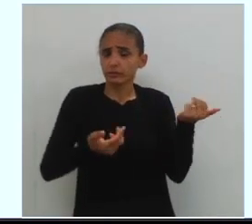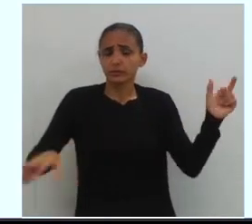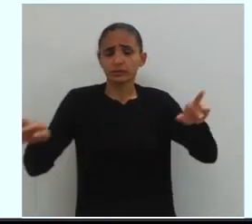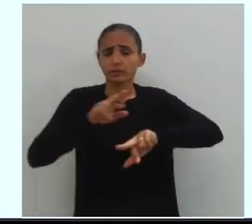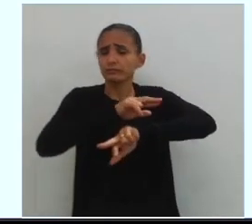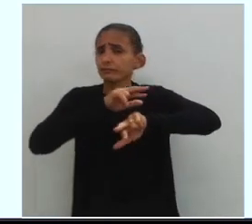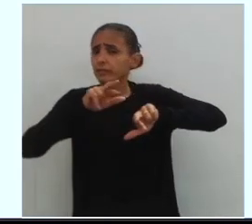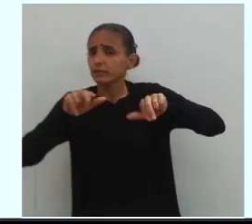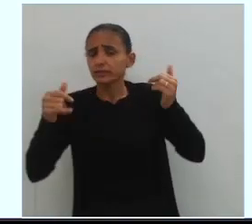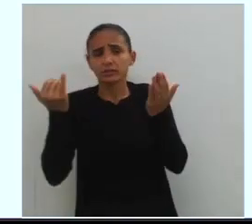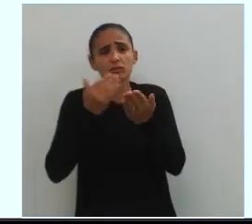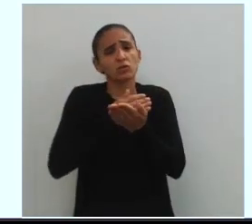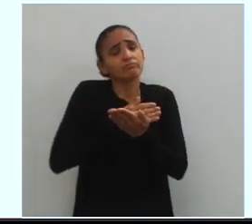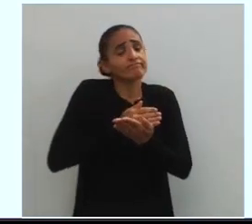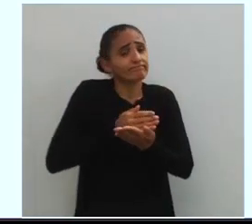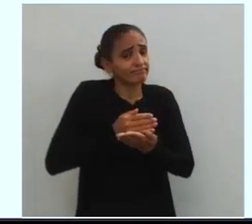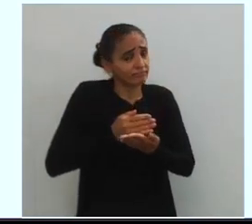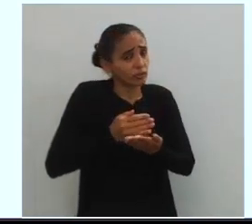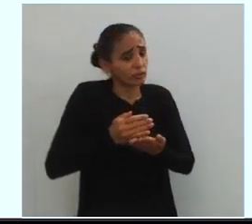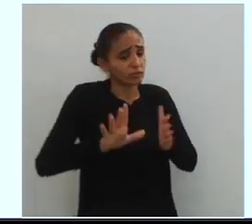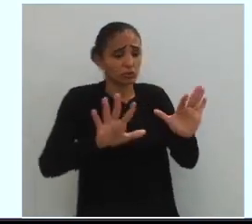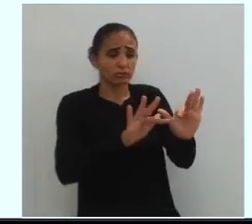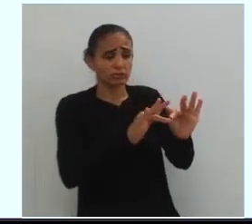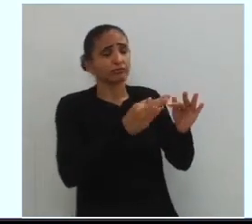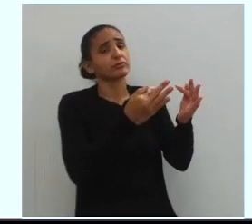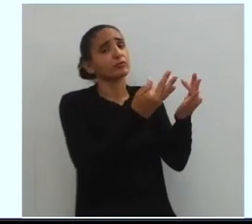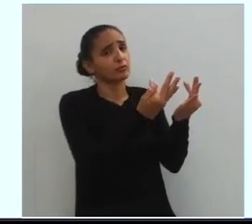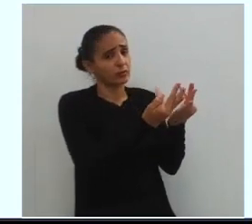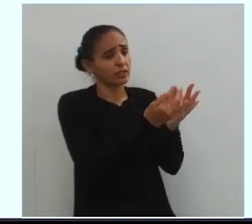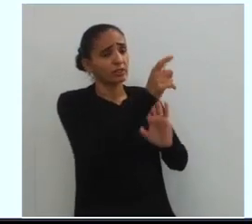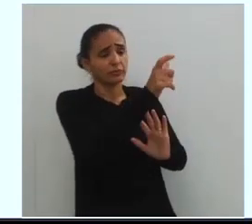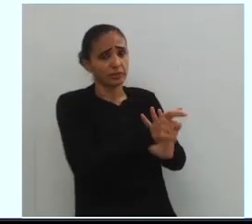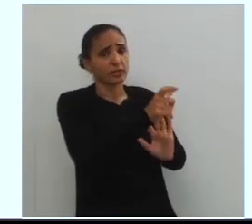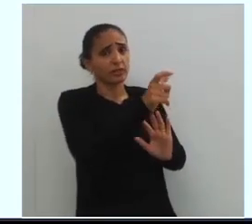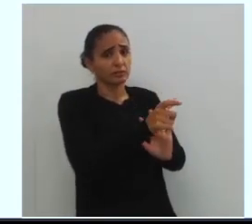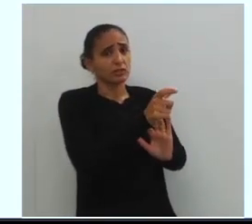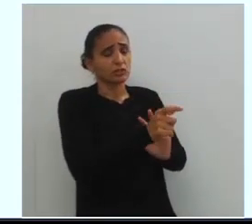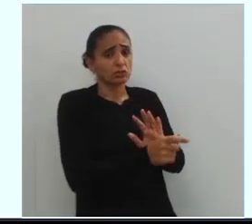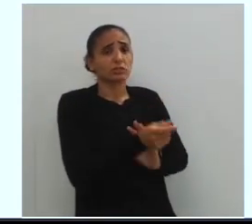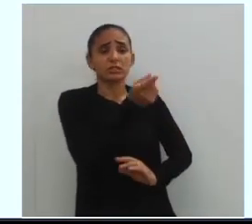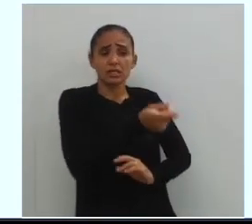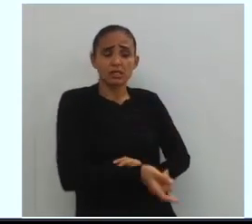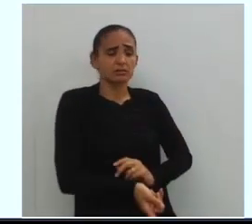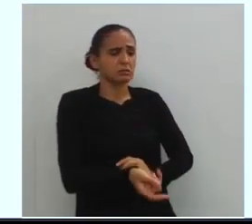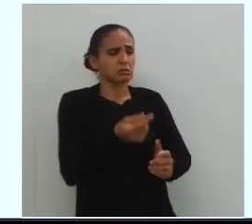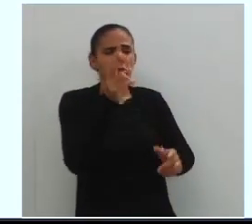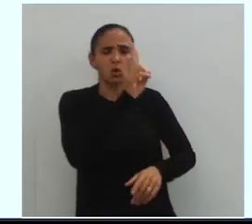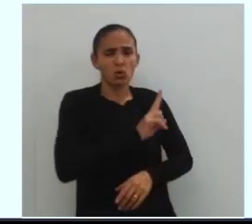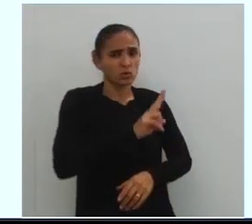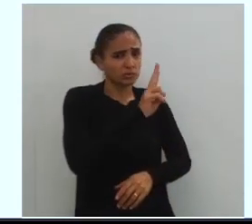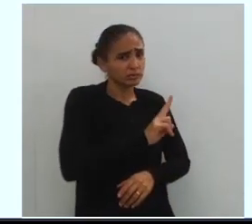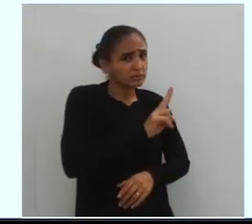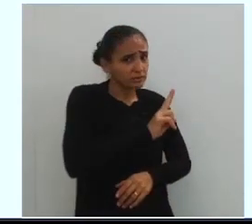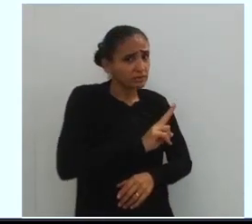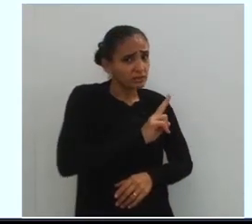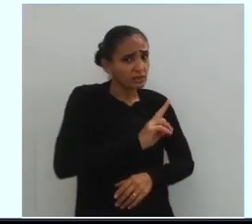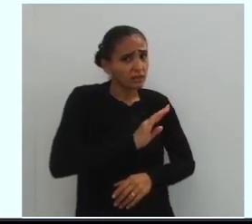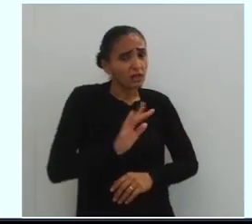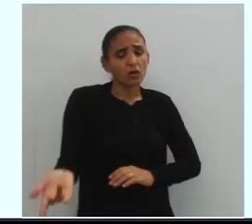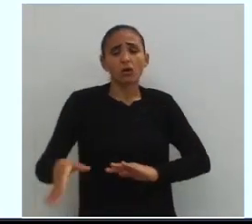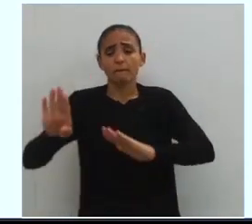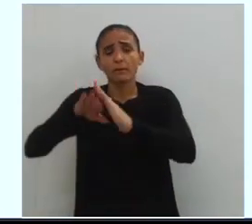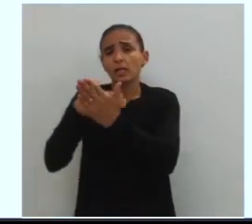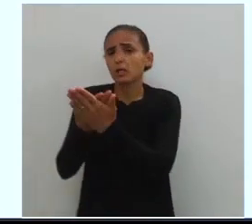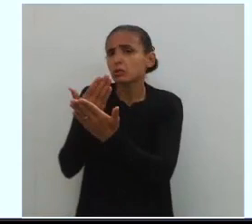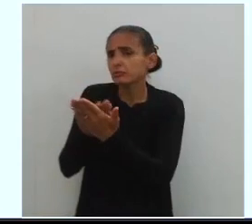diversos tipos de origens familiares, né, de relacionamentos sociais, de desempenho, no